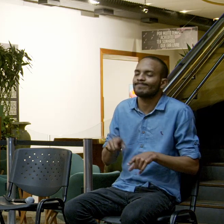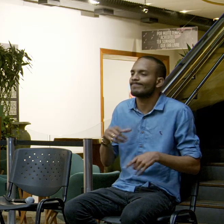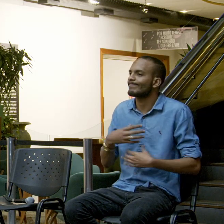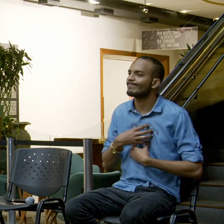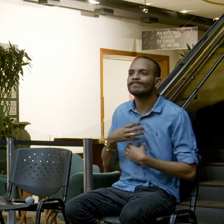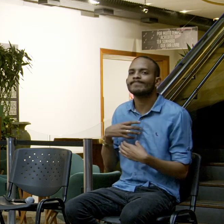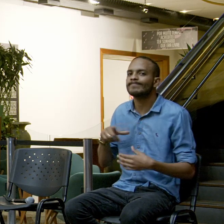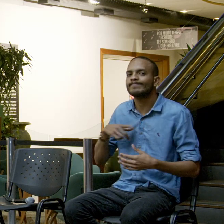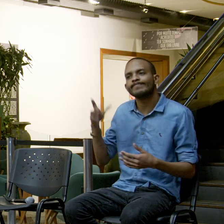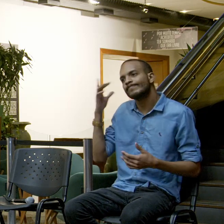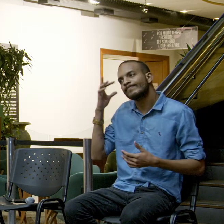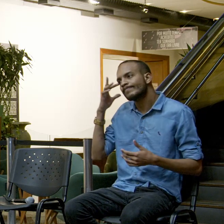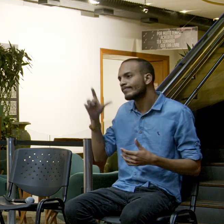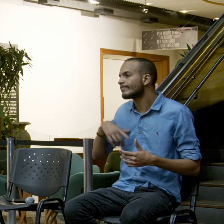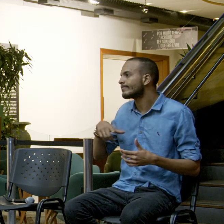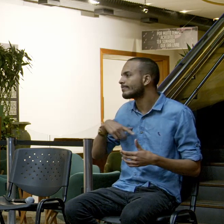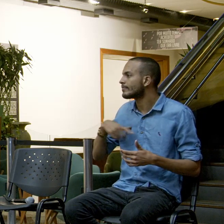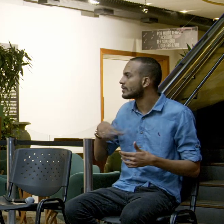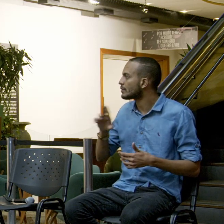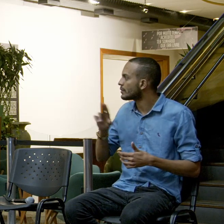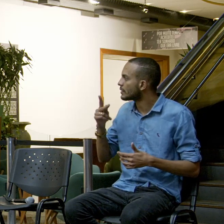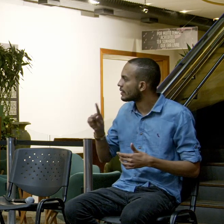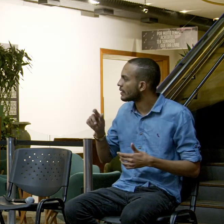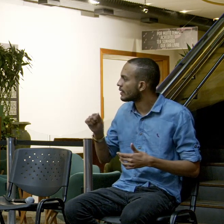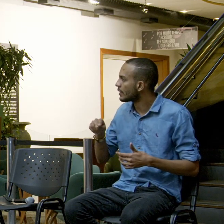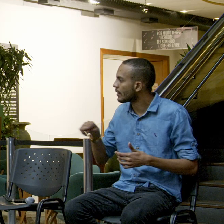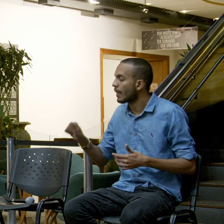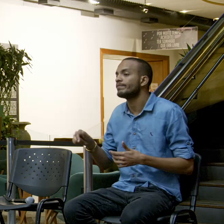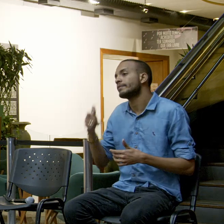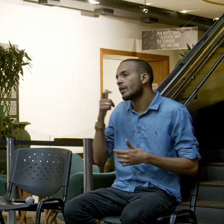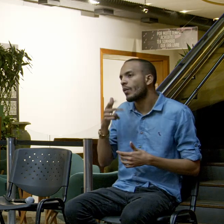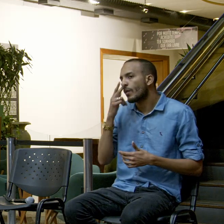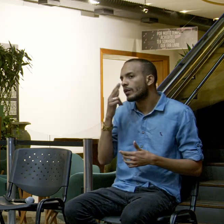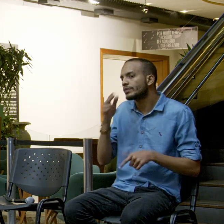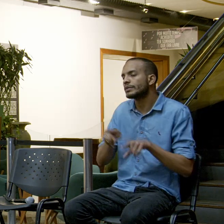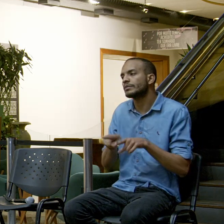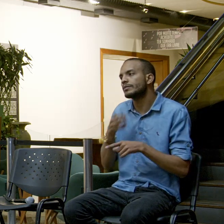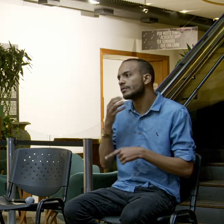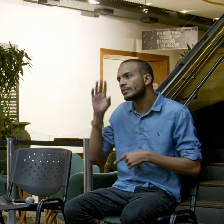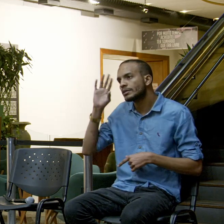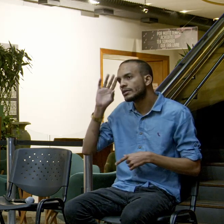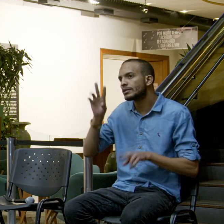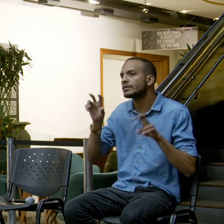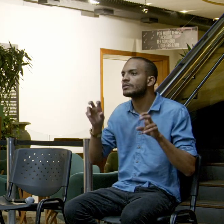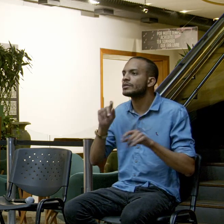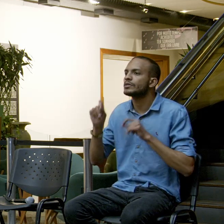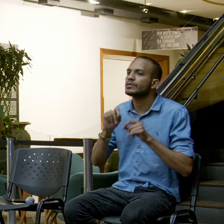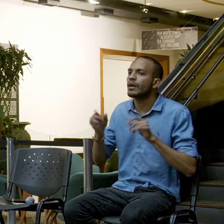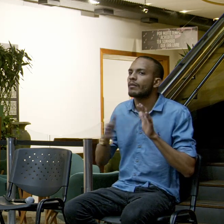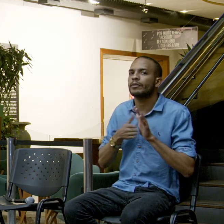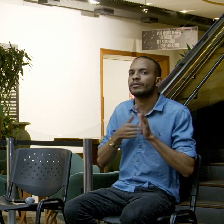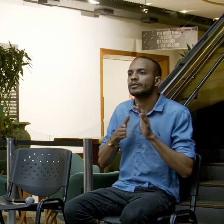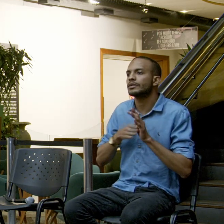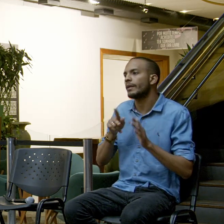grande bagagem, né, para tentar trazer o nome da Ana. Eu acho que vale pensar um pouco sobre a própria proposta